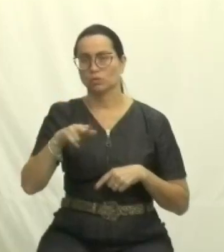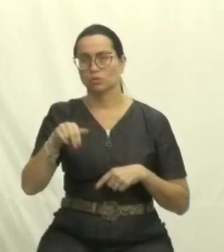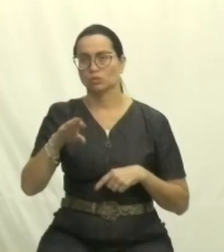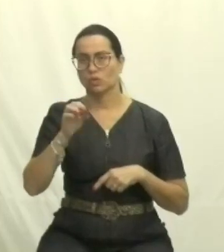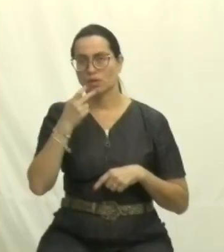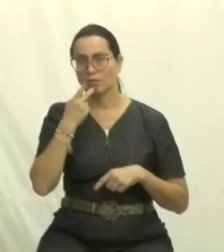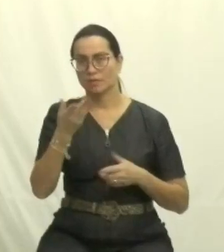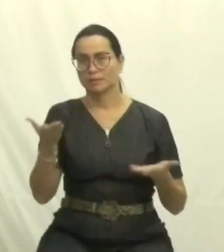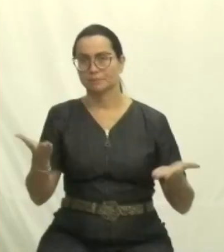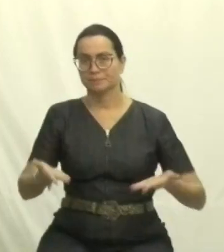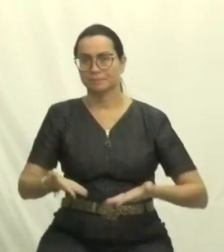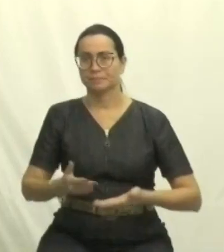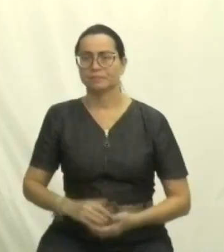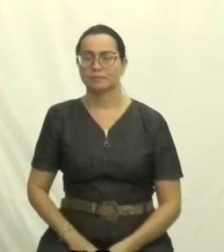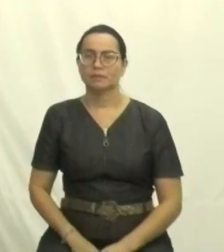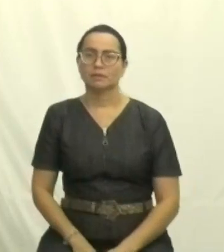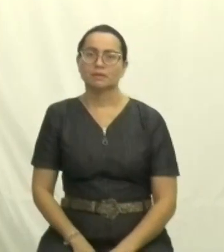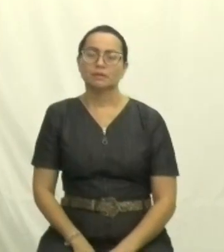César Kaminski.